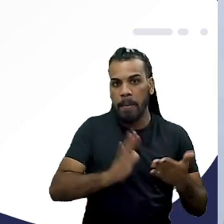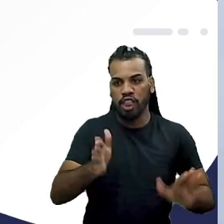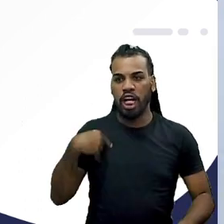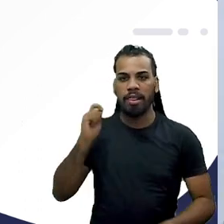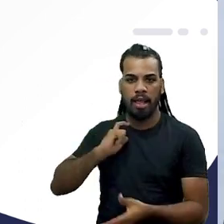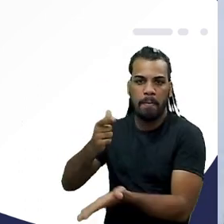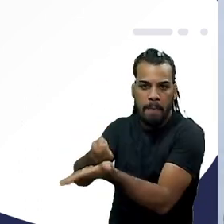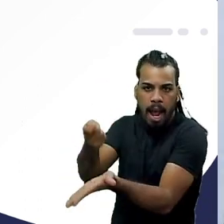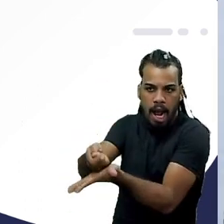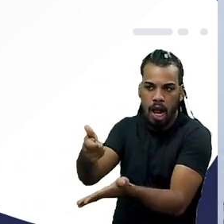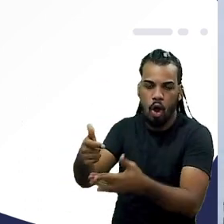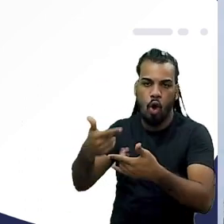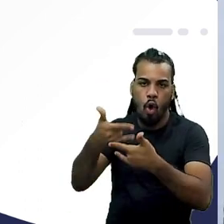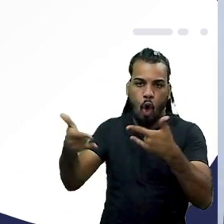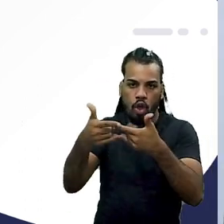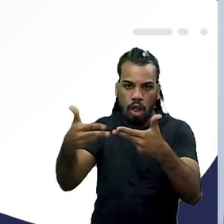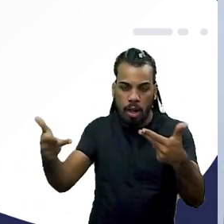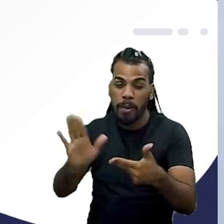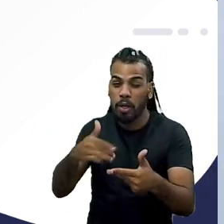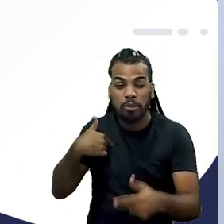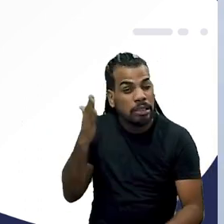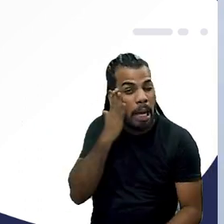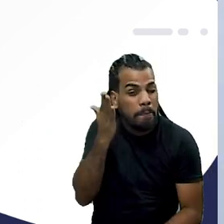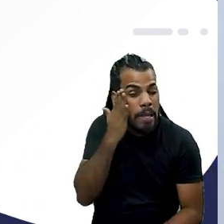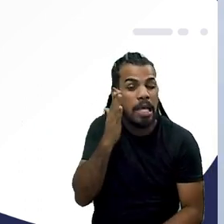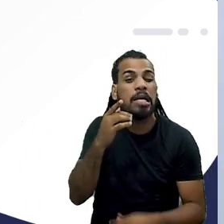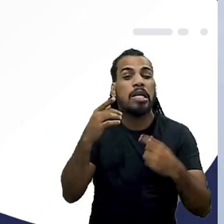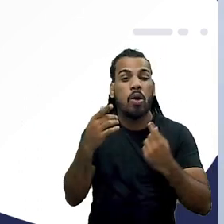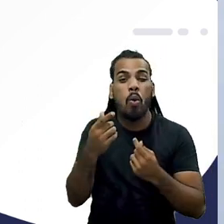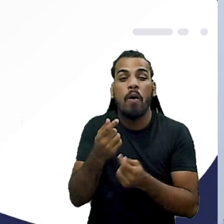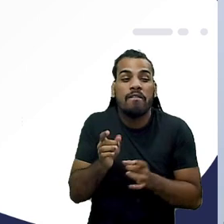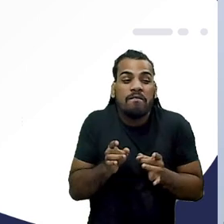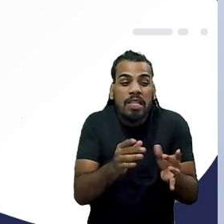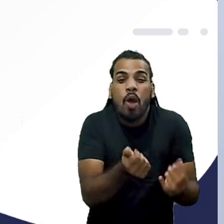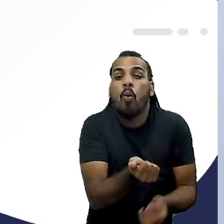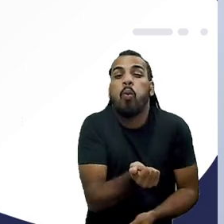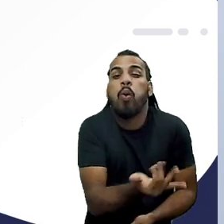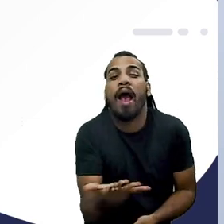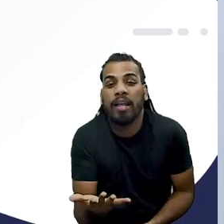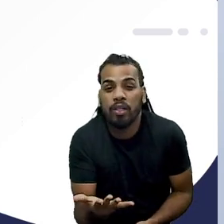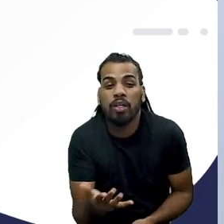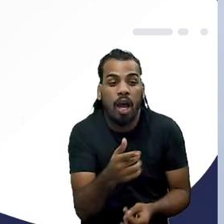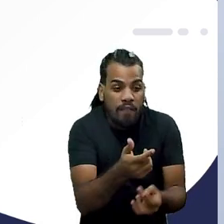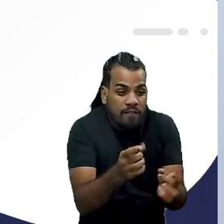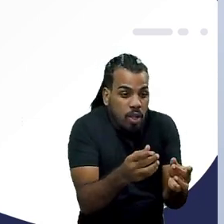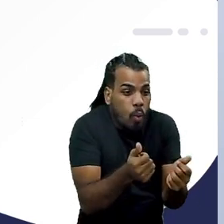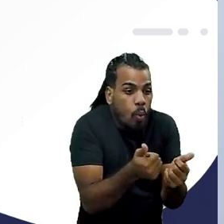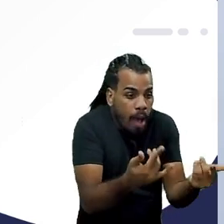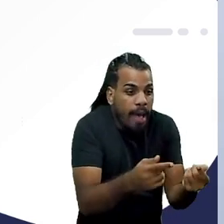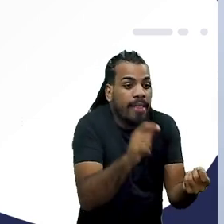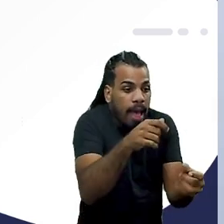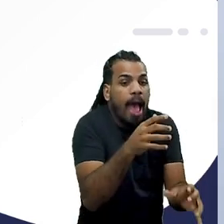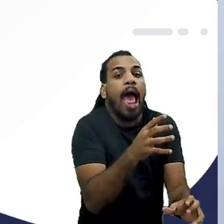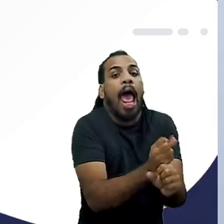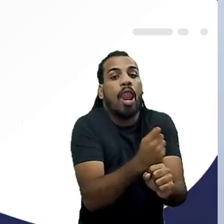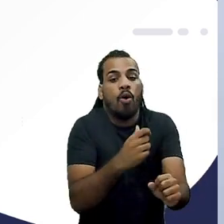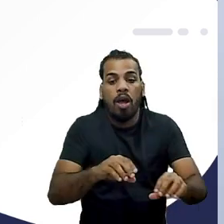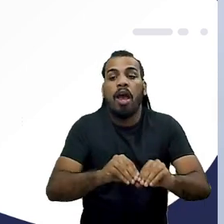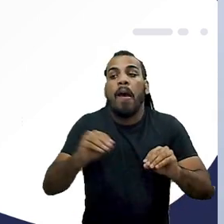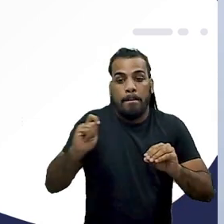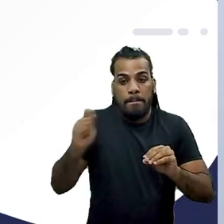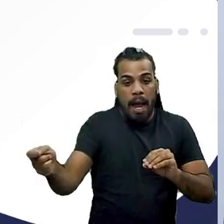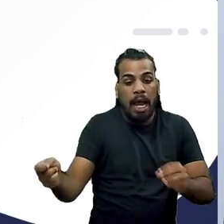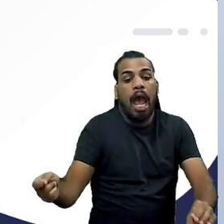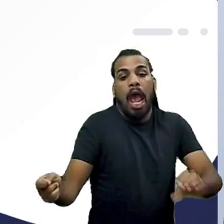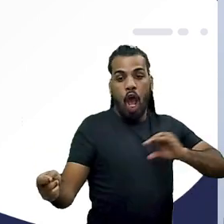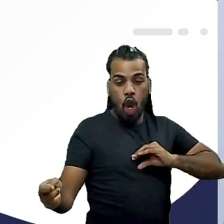pagar. Mas eu preciso saber, no mínimo, quanto eu preciso vender para que a partir daí eu possa gerar lucro.